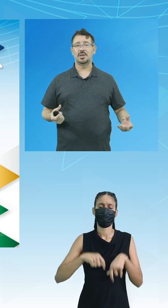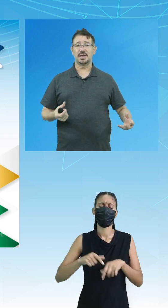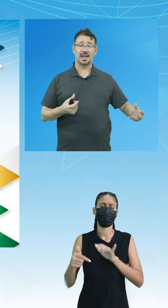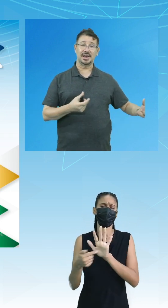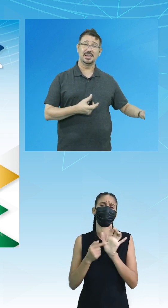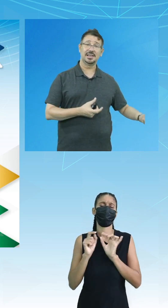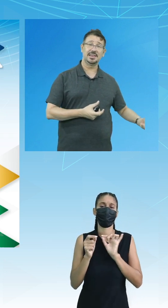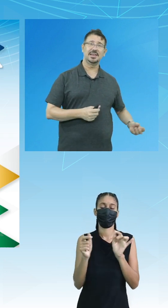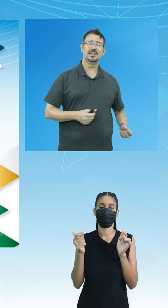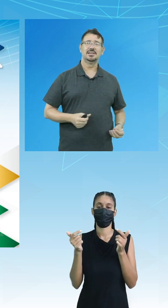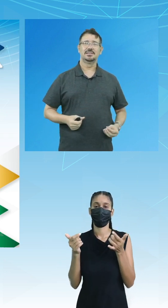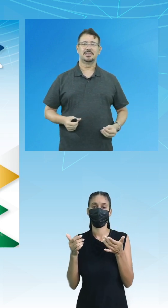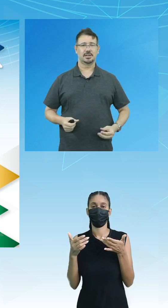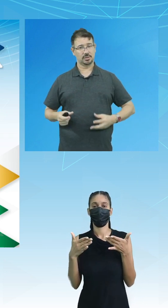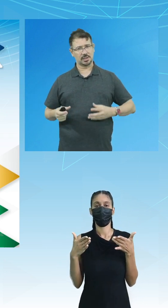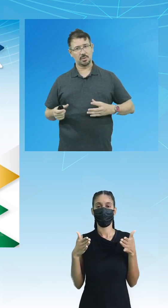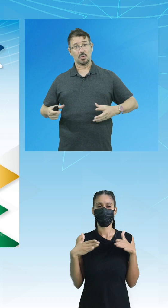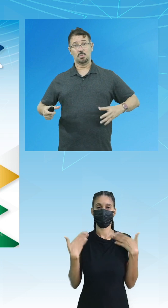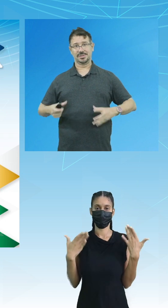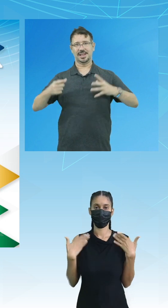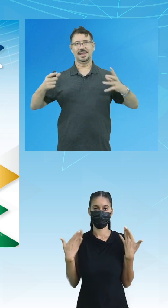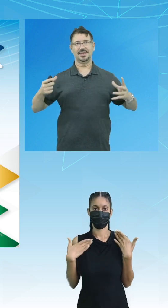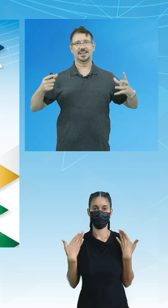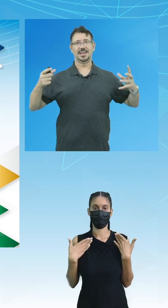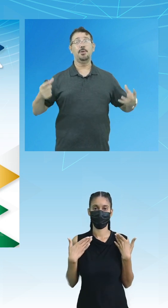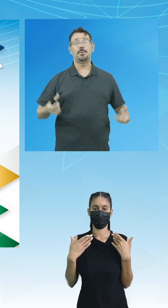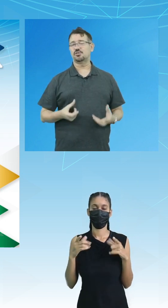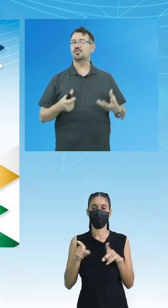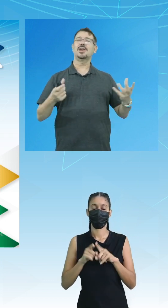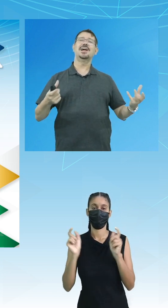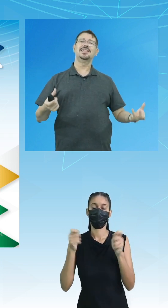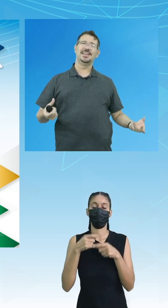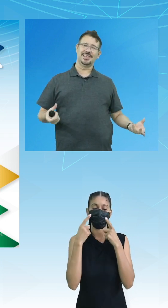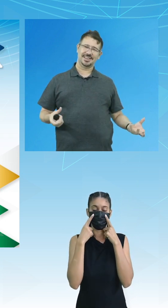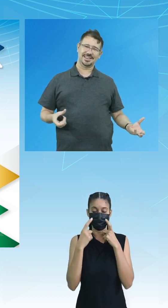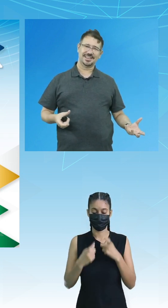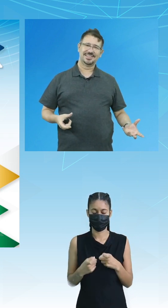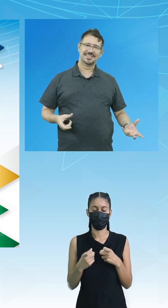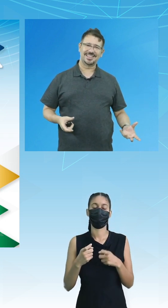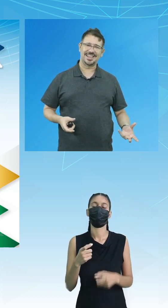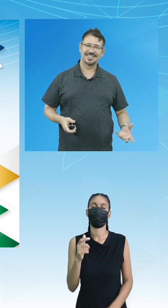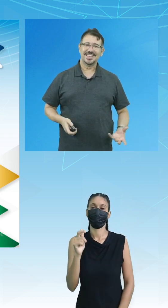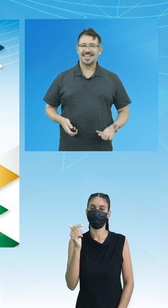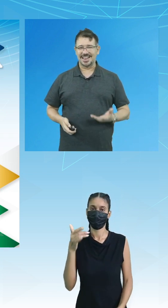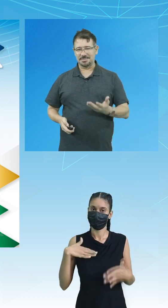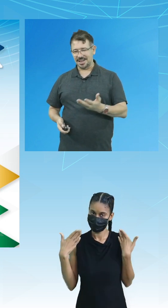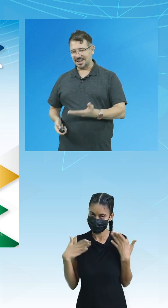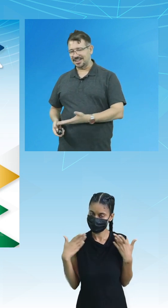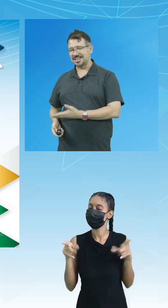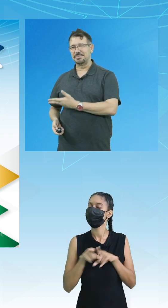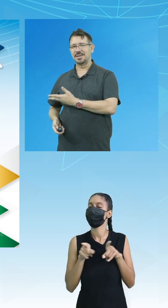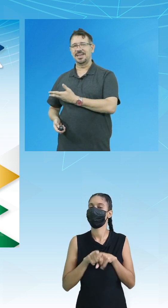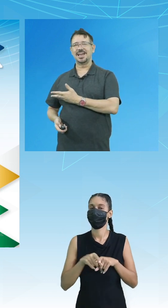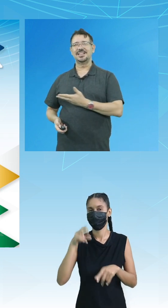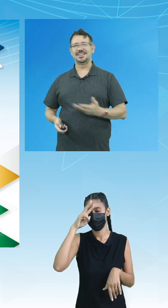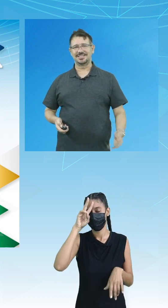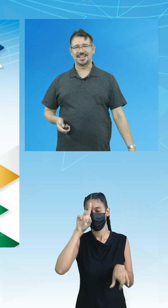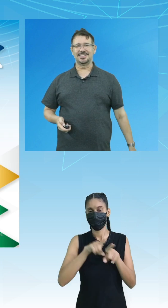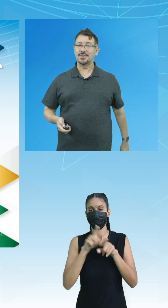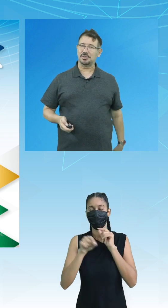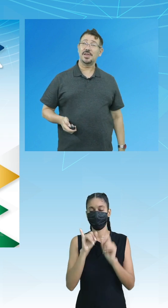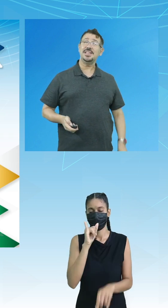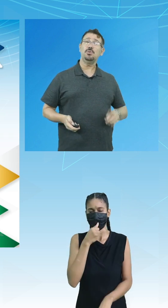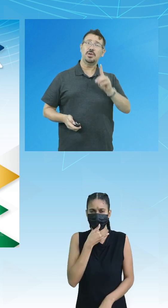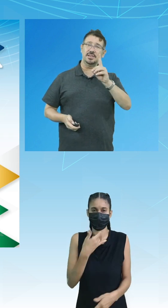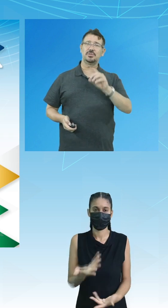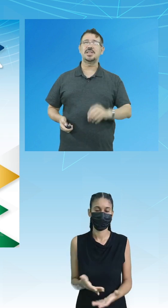indicar o quê? Alegria, certo? Então, muita alegria. Eu posso chorar de alegria, certo? E lembrar que também a tristeza,